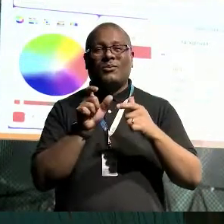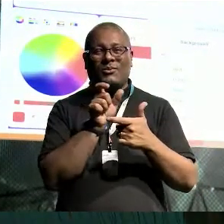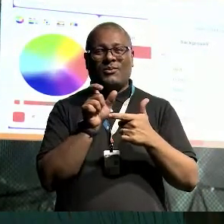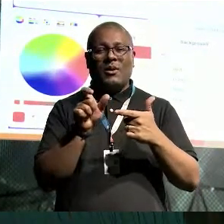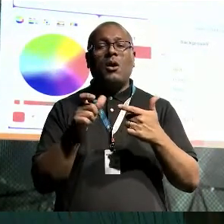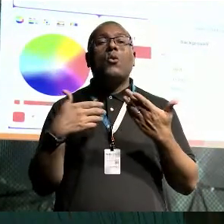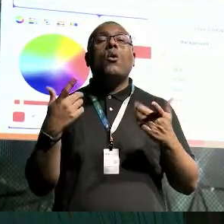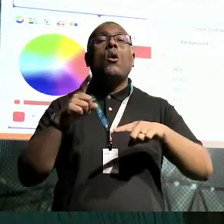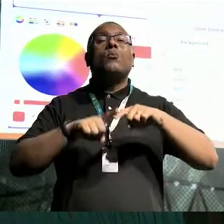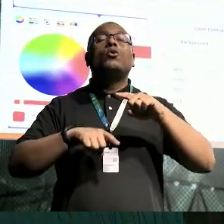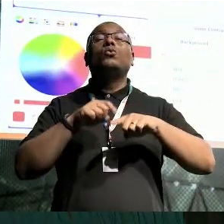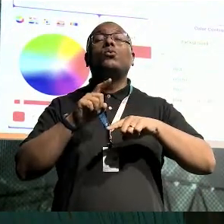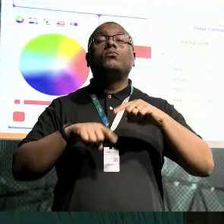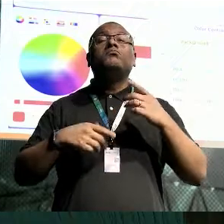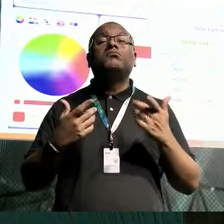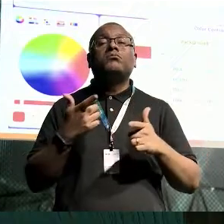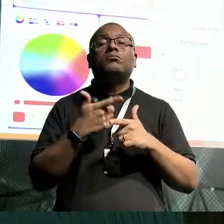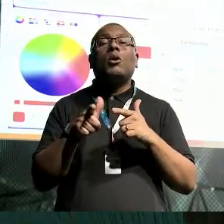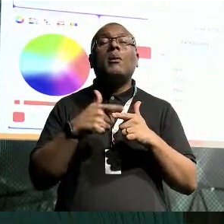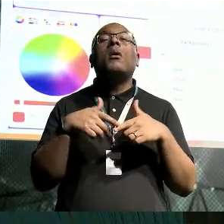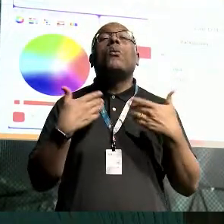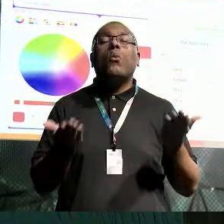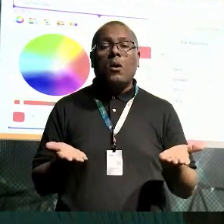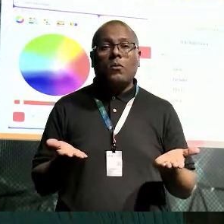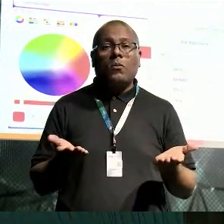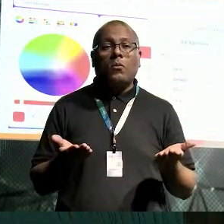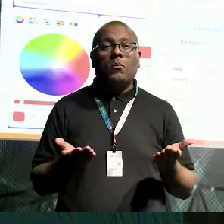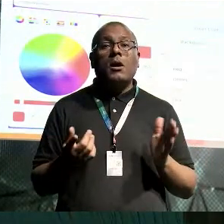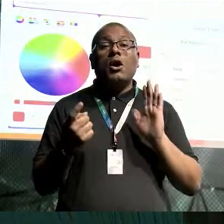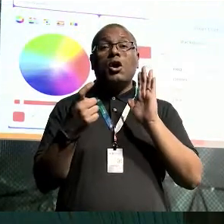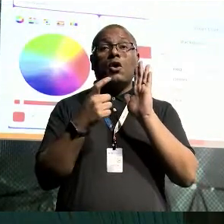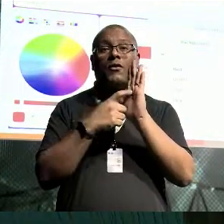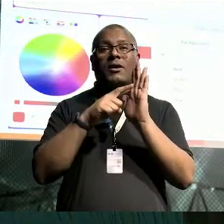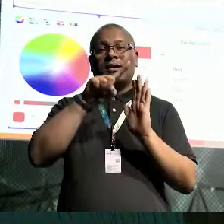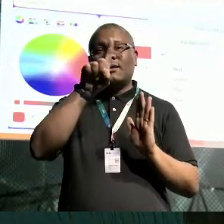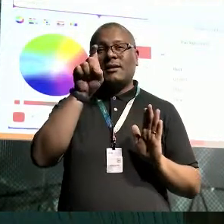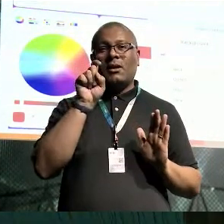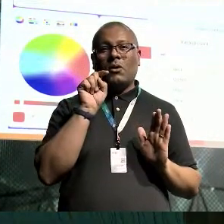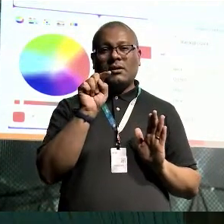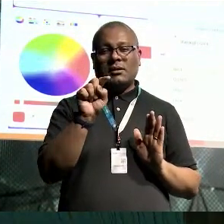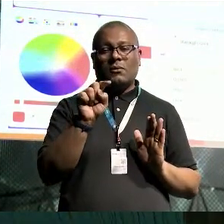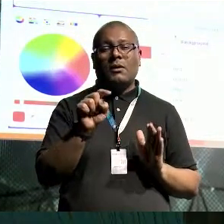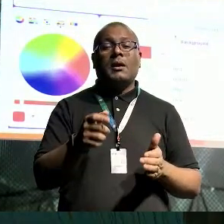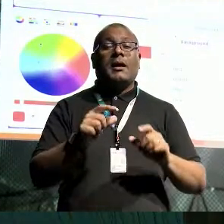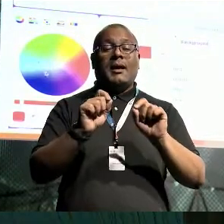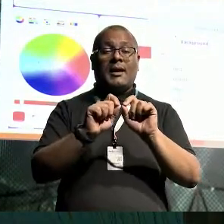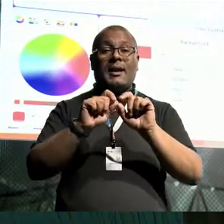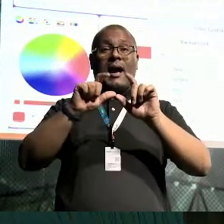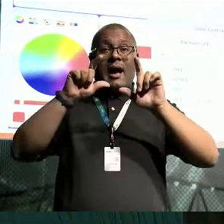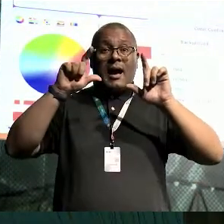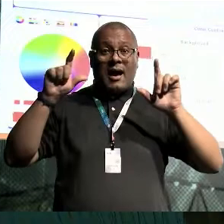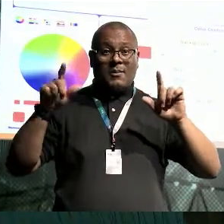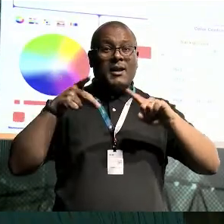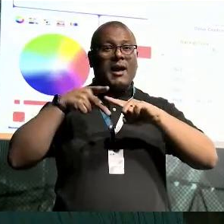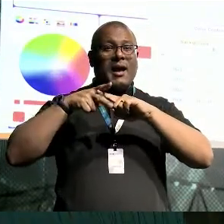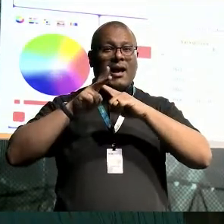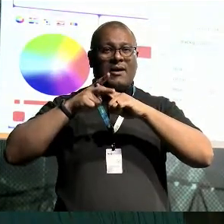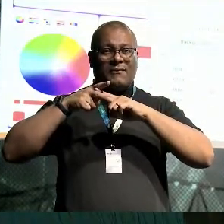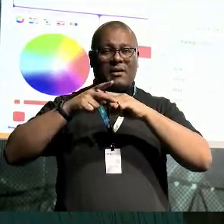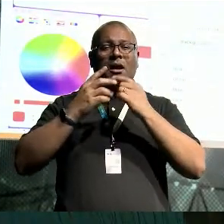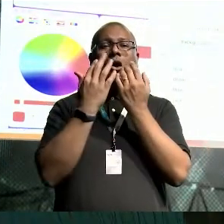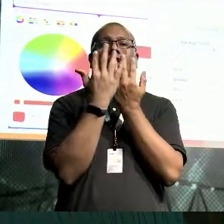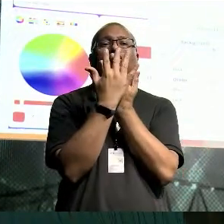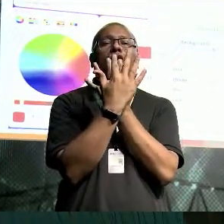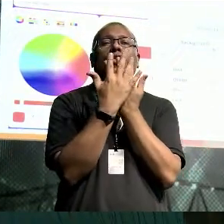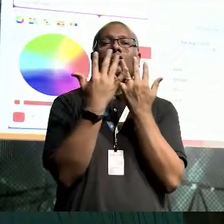Qual o problema é esse? Para eu saber qual o problema, eu vou clicar na interrogação, ele vai me abrir essa ferramenta de